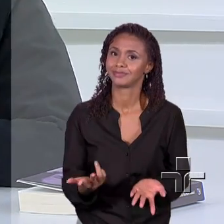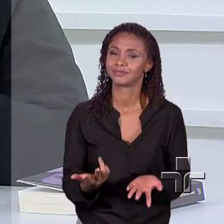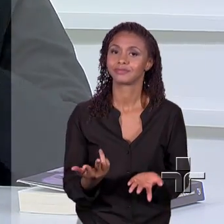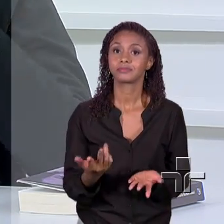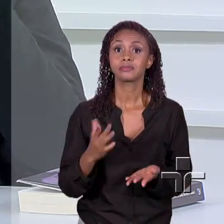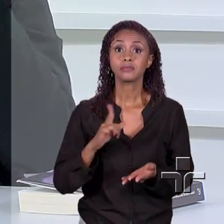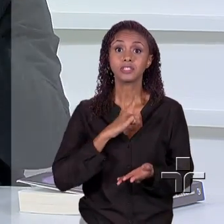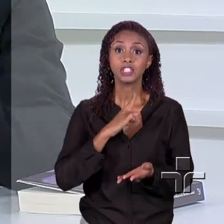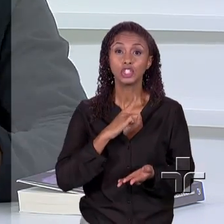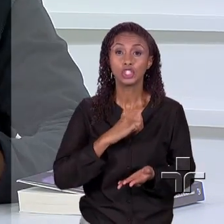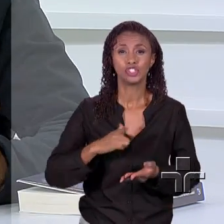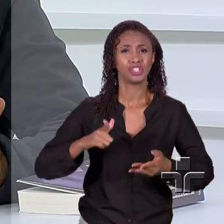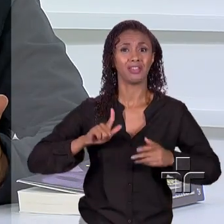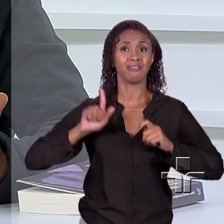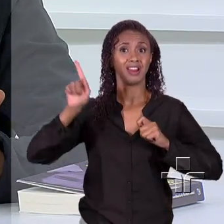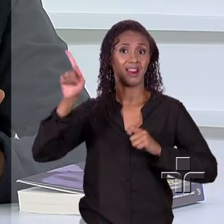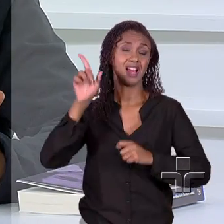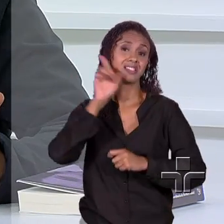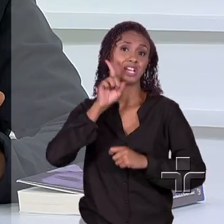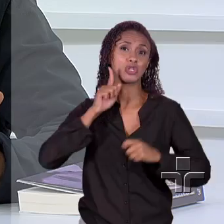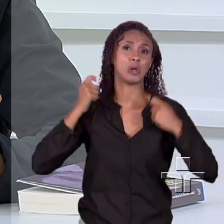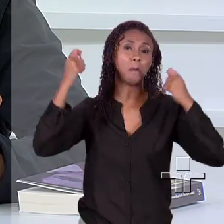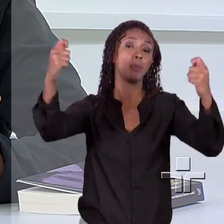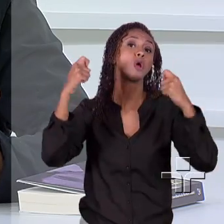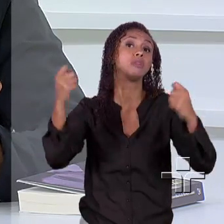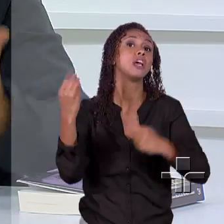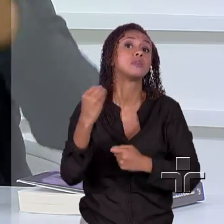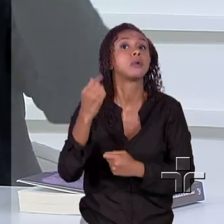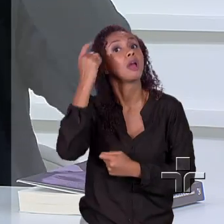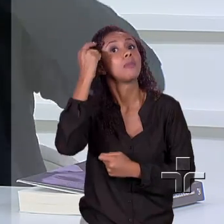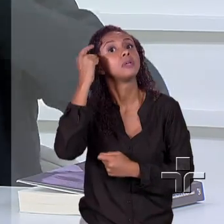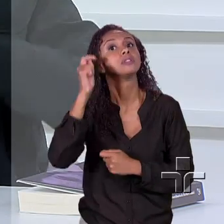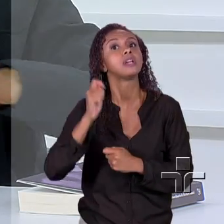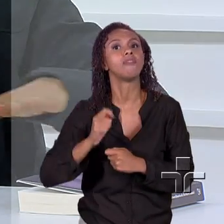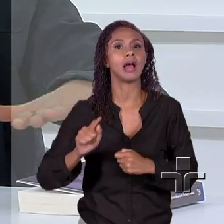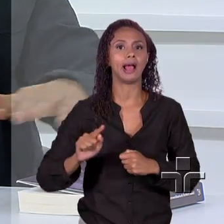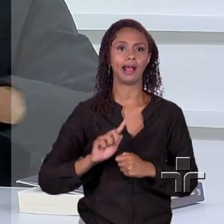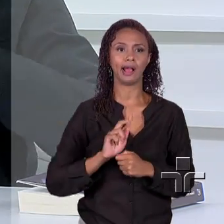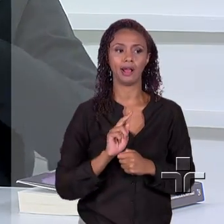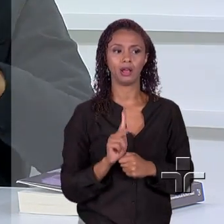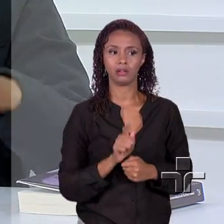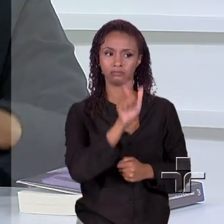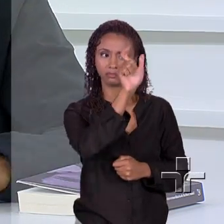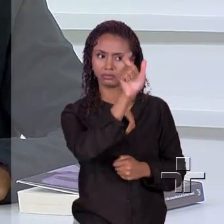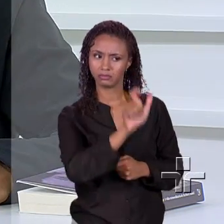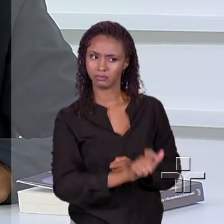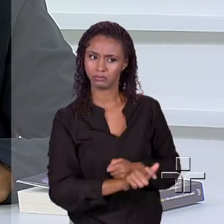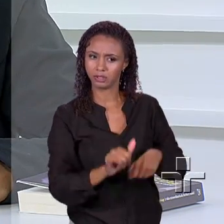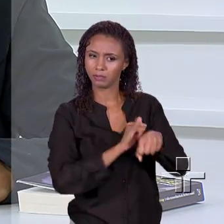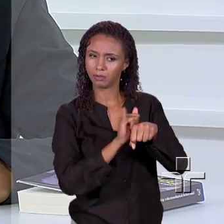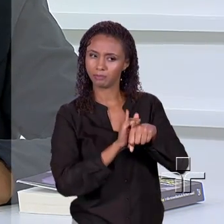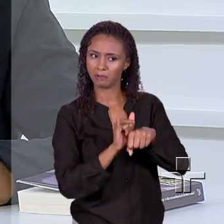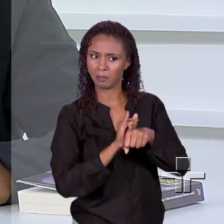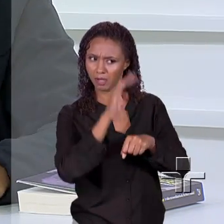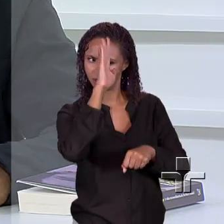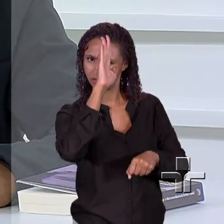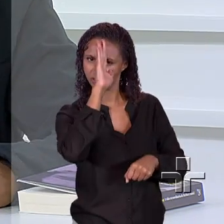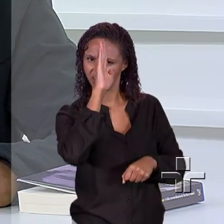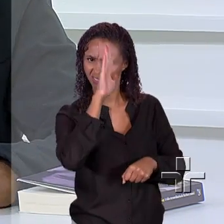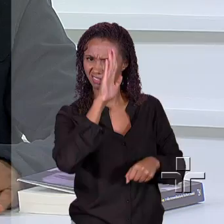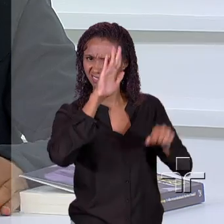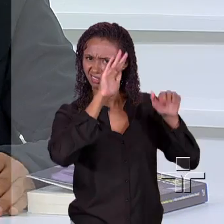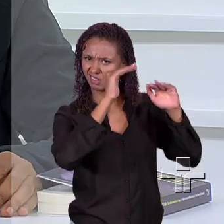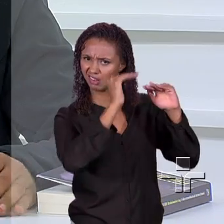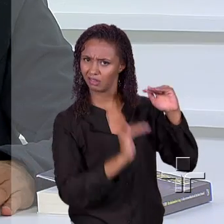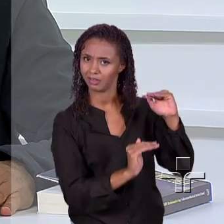homossexuais, teve protesto nos Estados Unidos porque eles achavam que isso rebaixaria a figura de um grande estrategista militar.